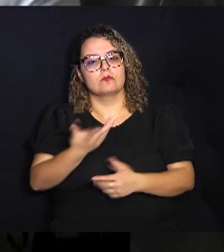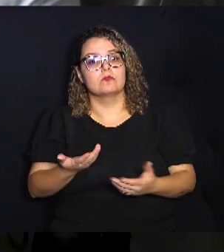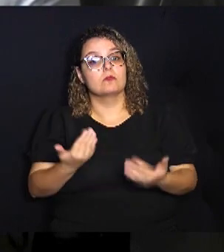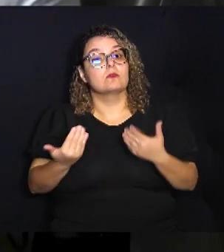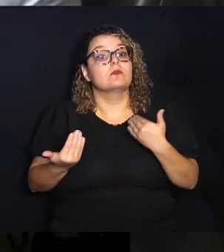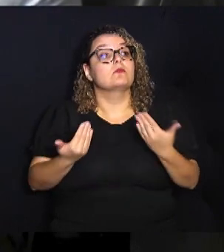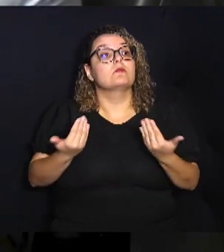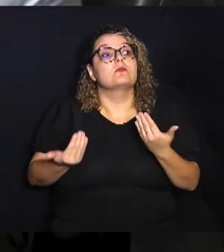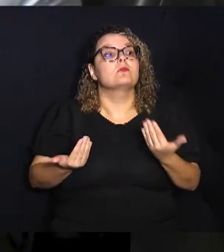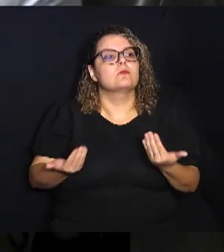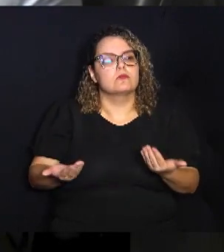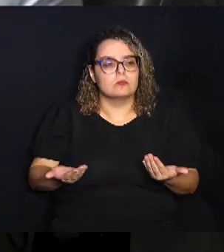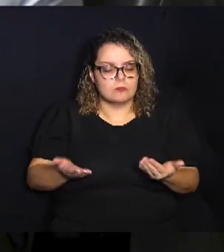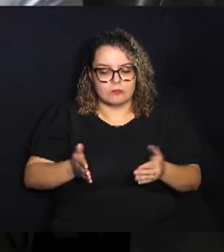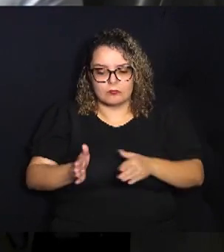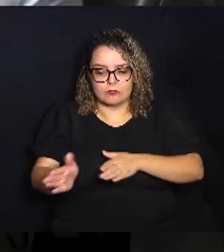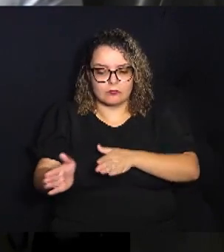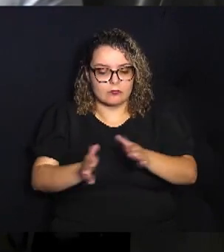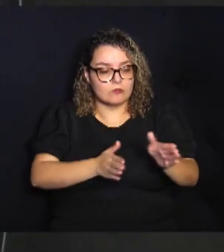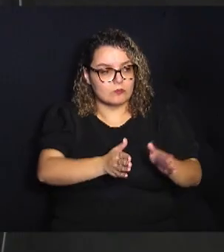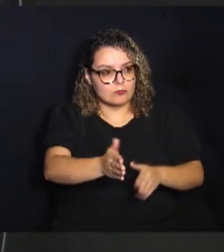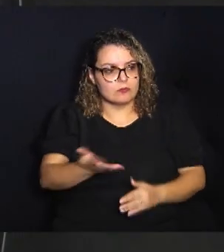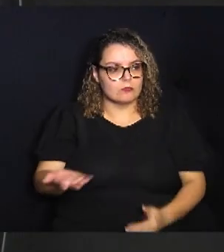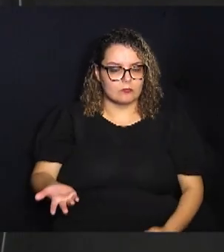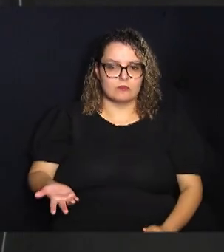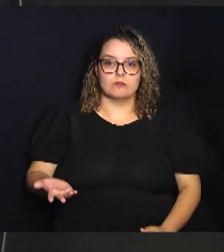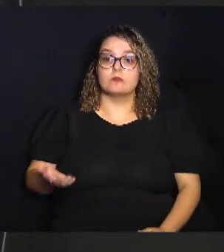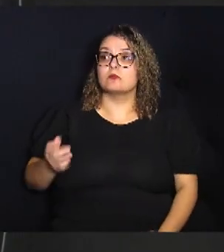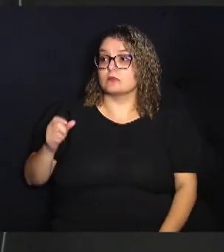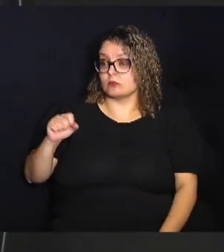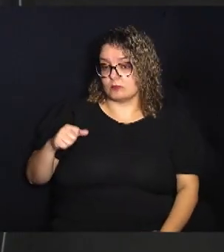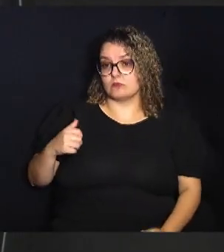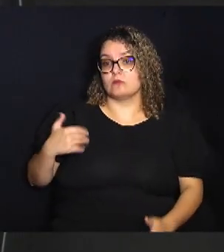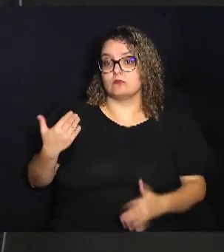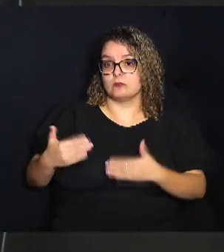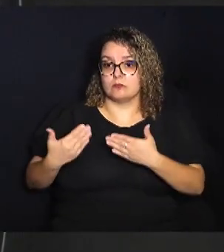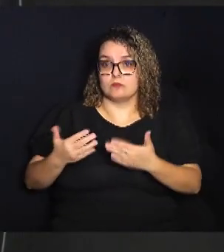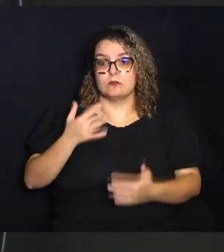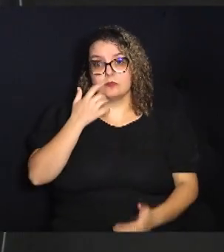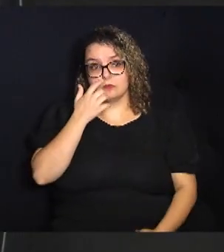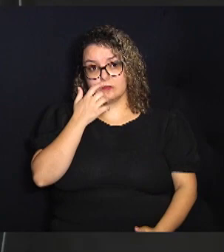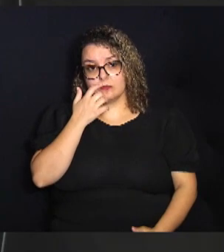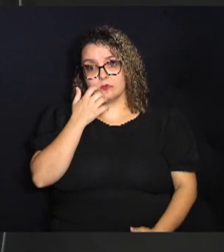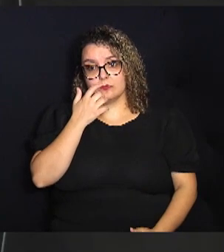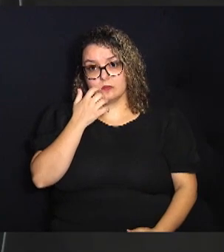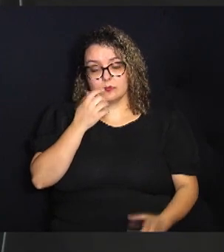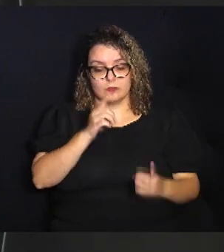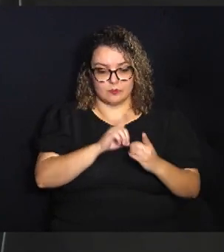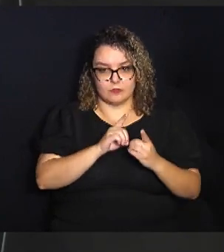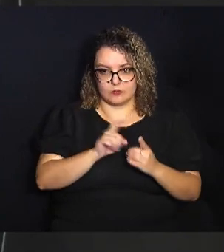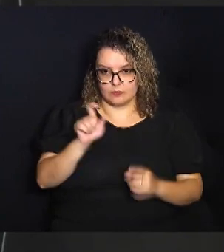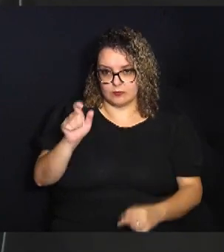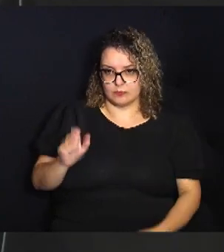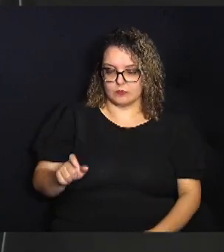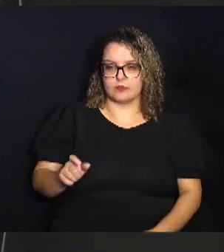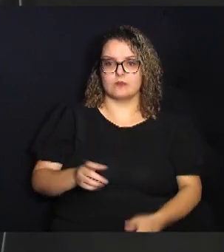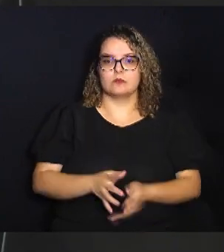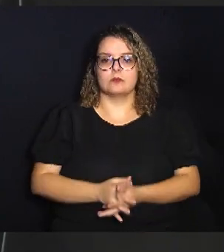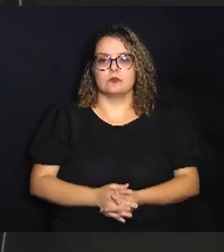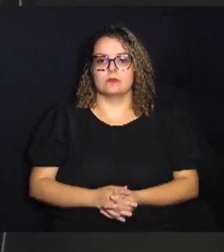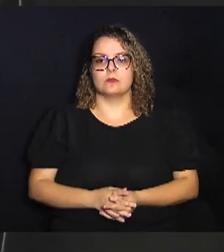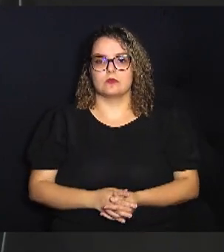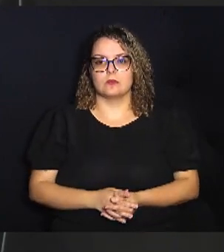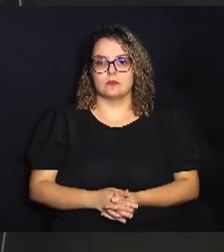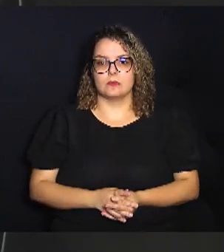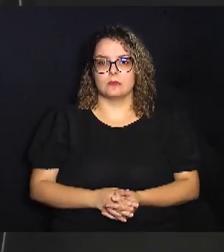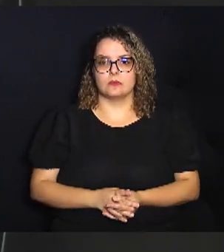esse caminho? Sim. Nesse percurso todo, eu atendi uma pessoa que